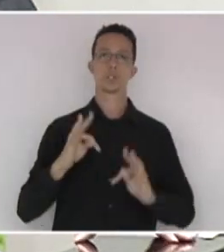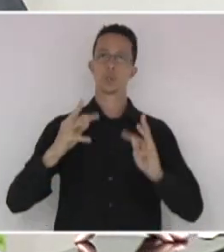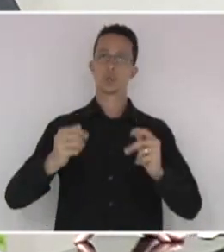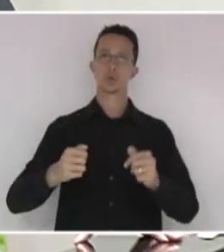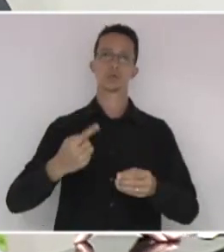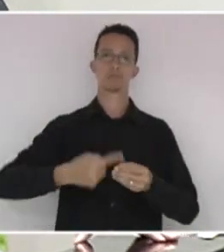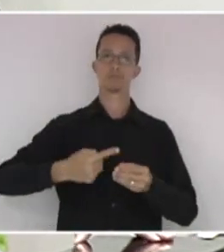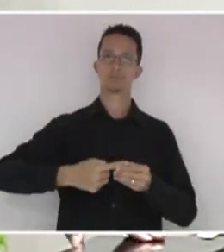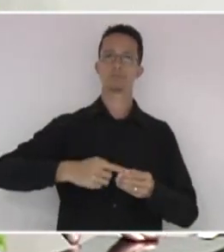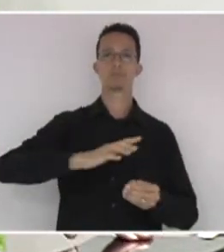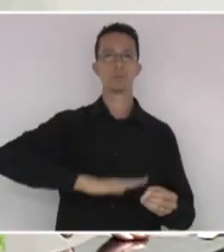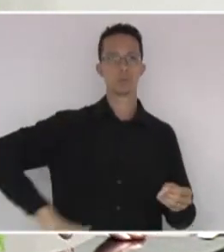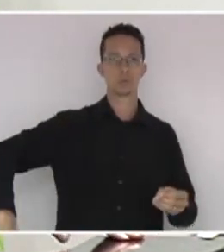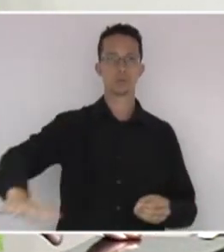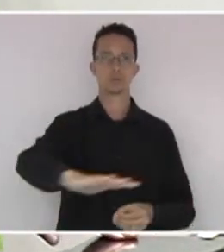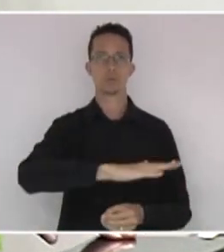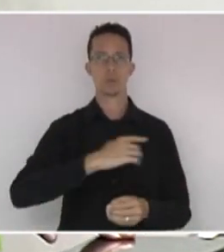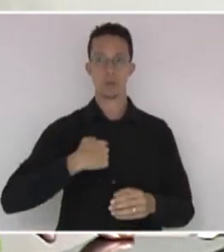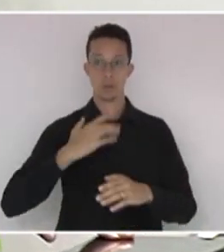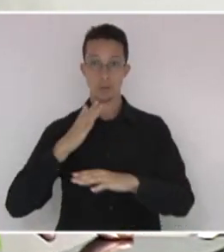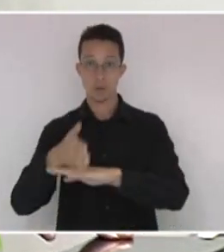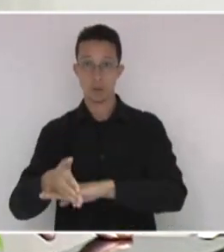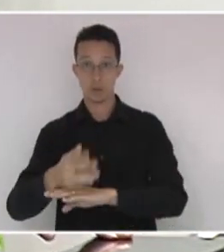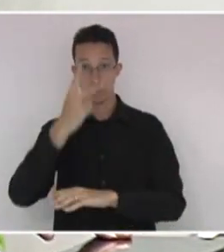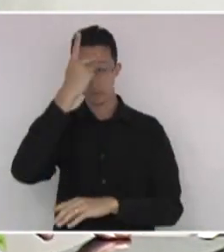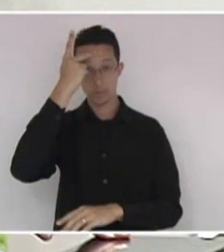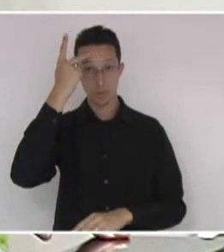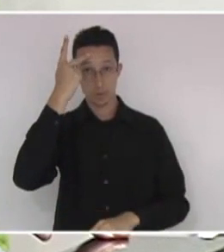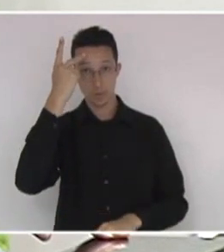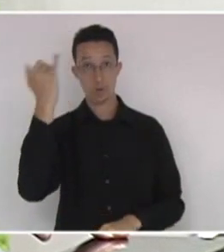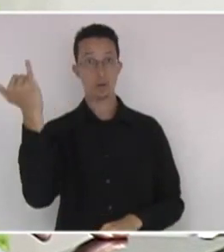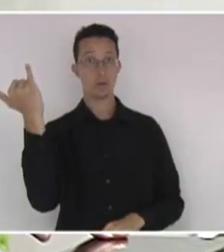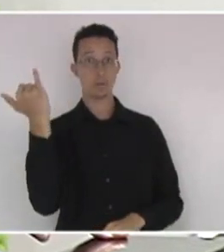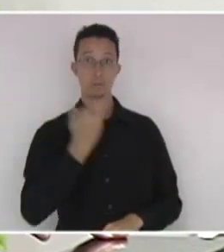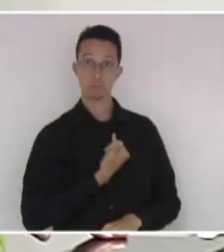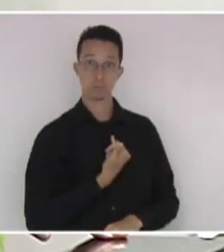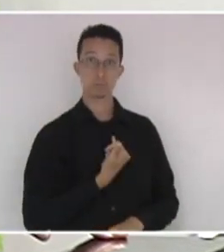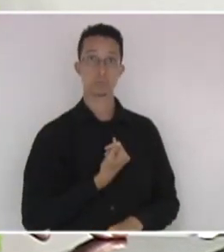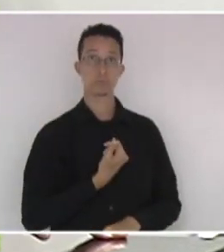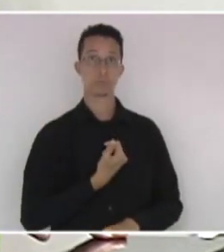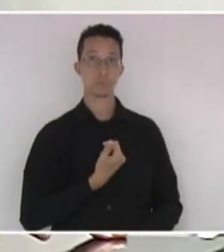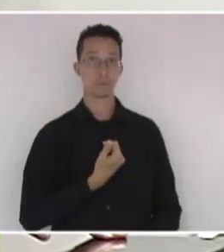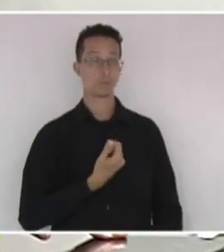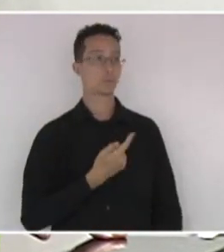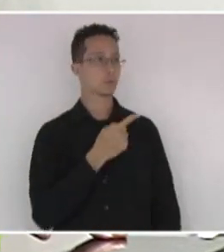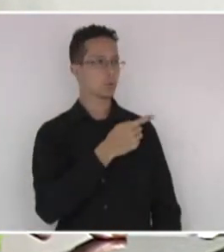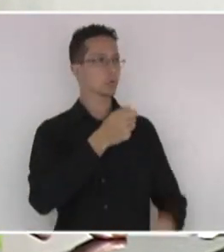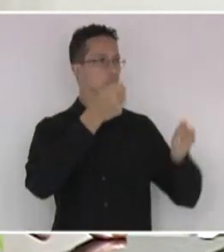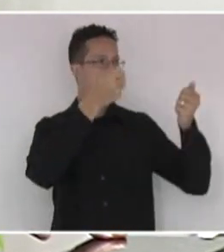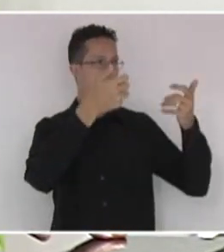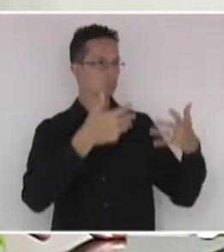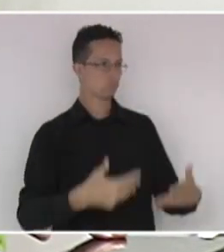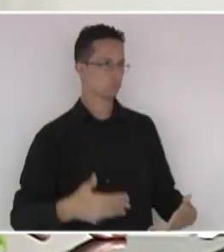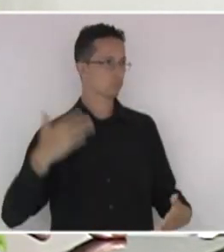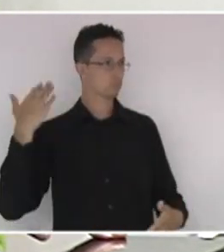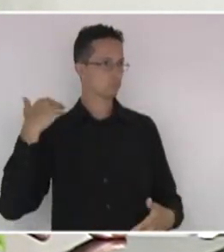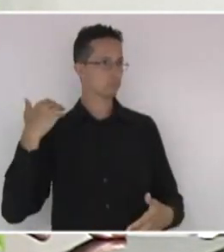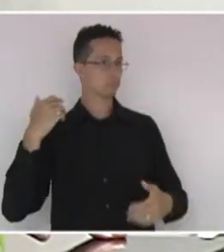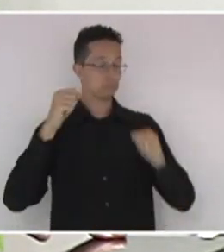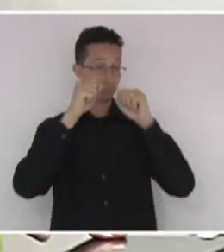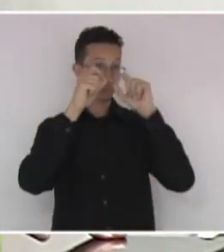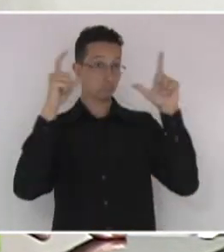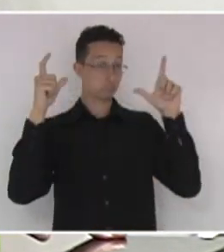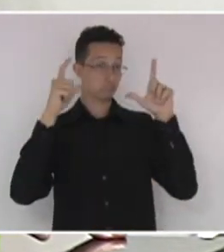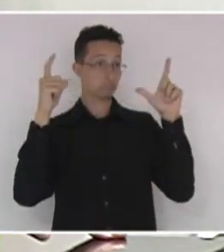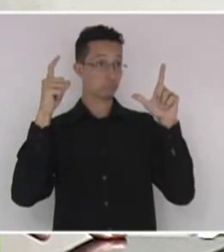região, e aonde eu chegava tinha alguém que falava exatamente isso. Kennedy, a tua fala chamou a atenção para